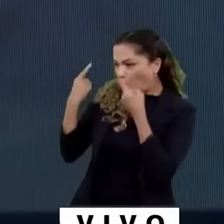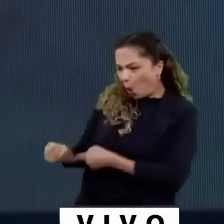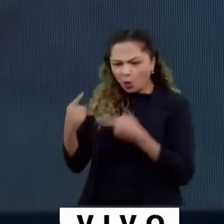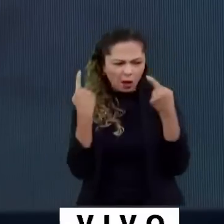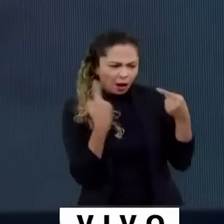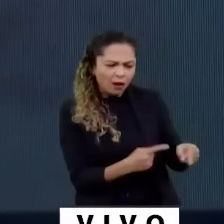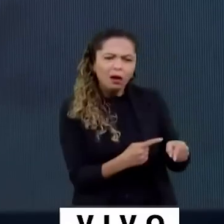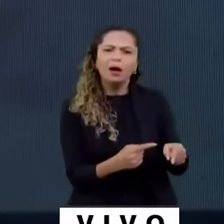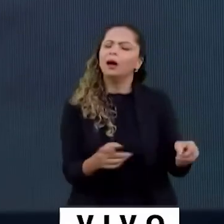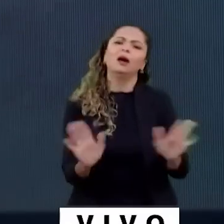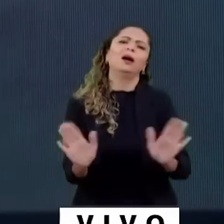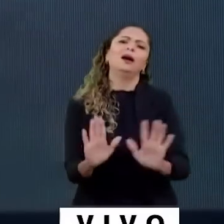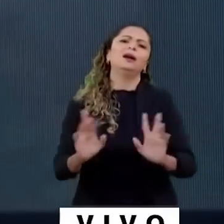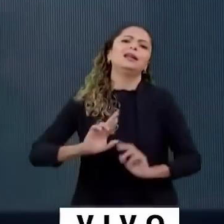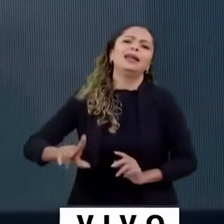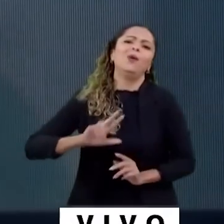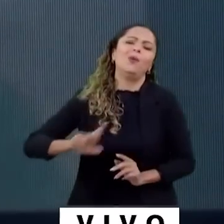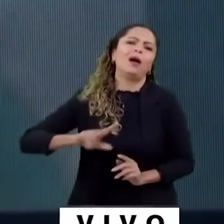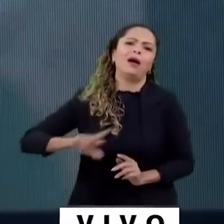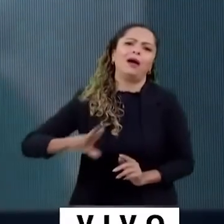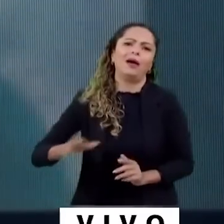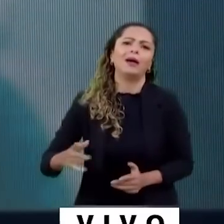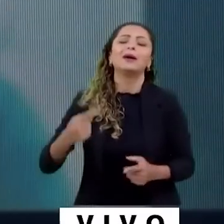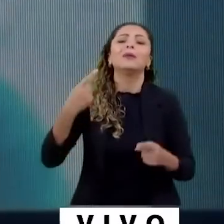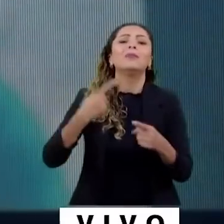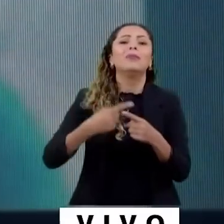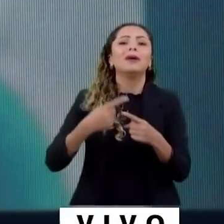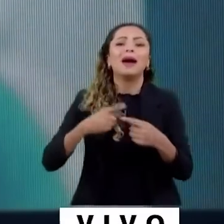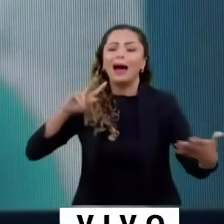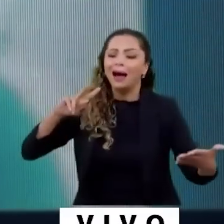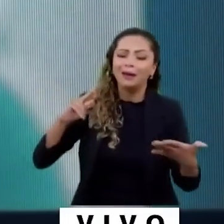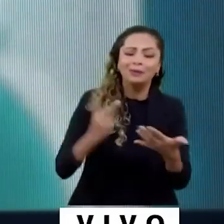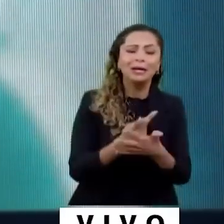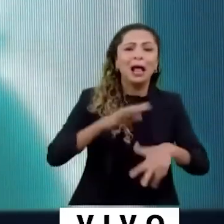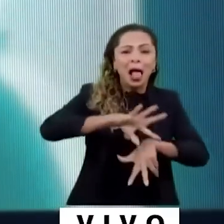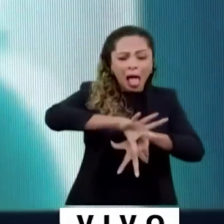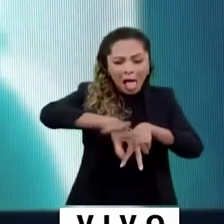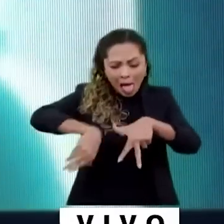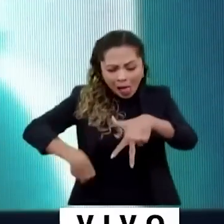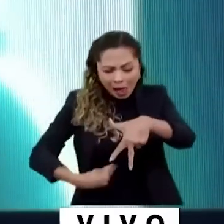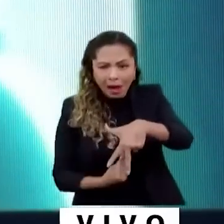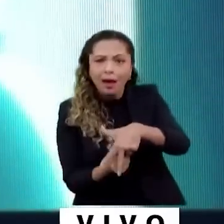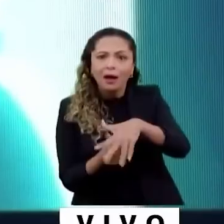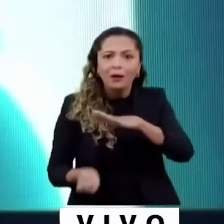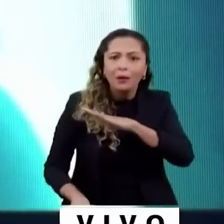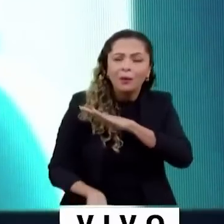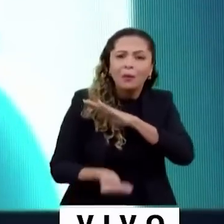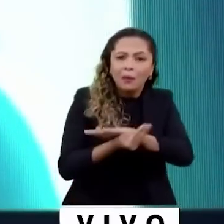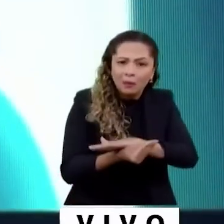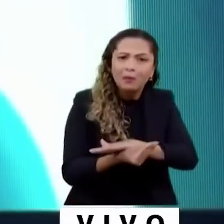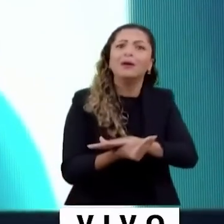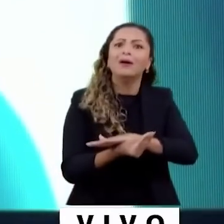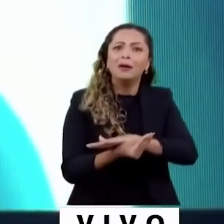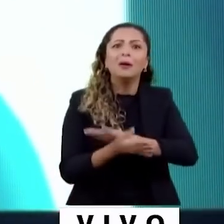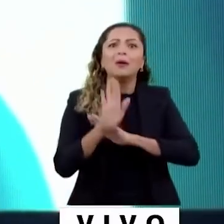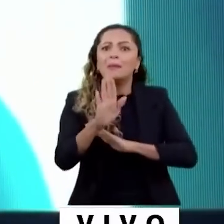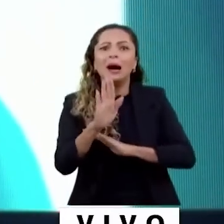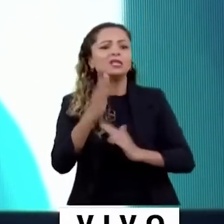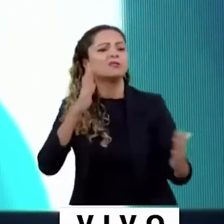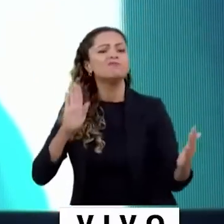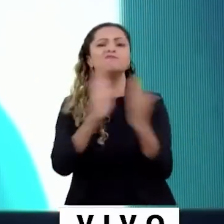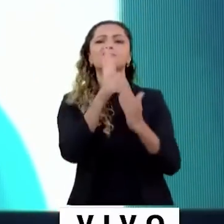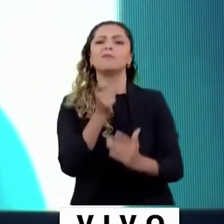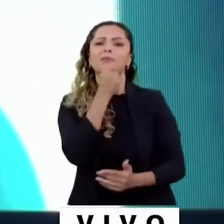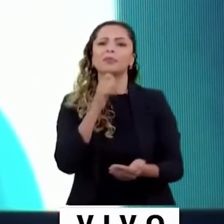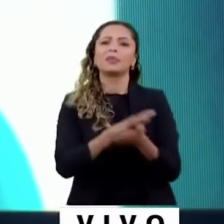não é isso a questão é a devastadora consequência da corrupção premiada pela impunidade na destruição da confiança